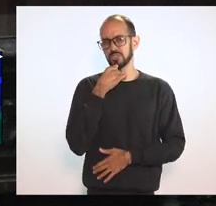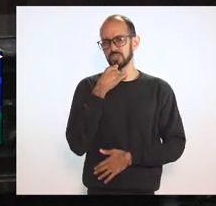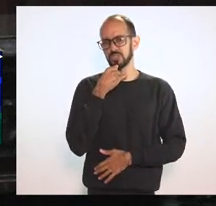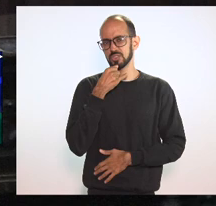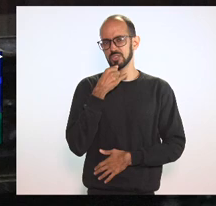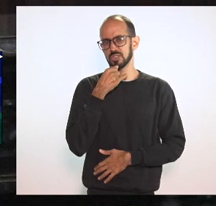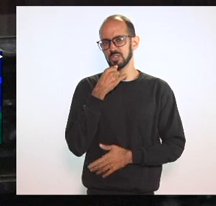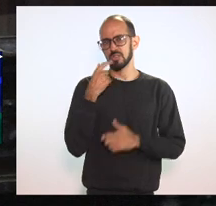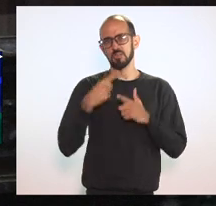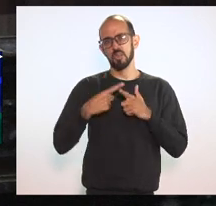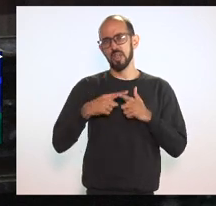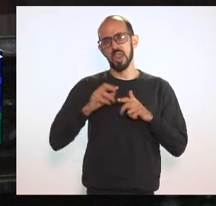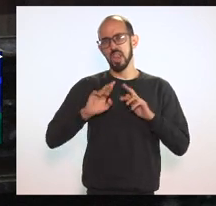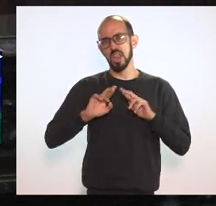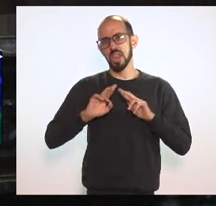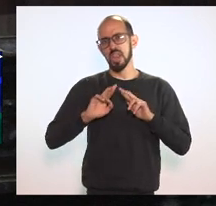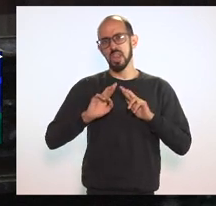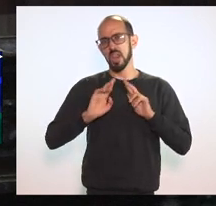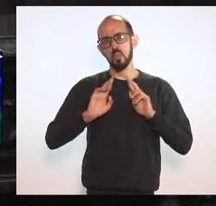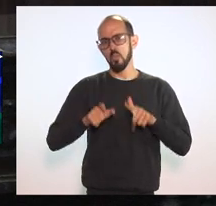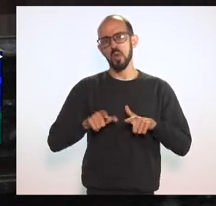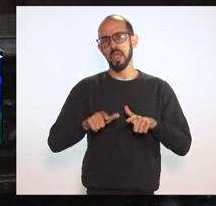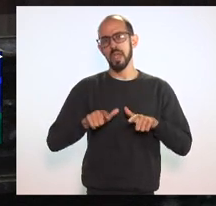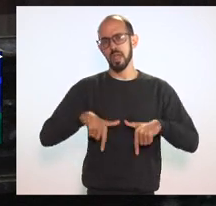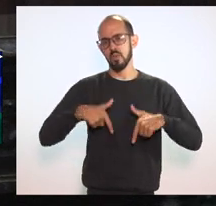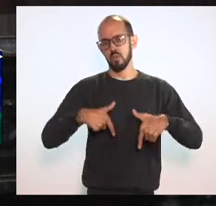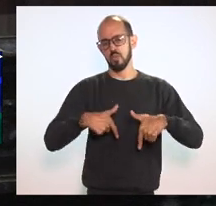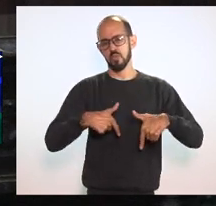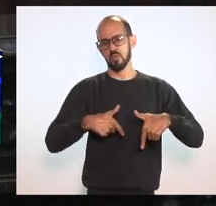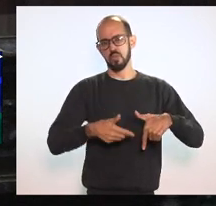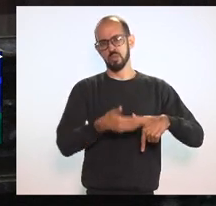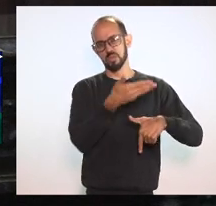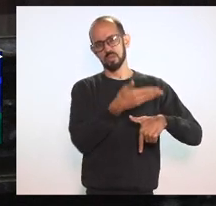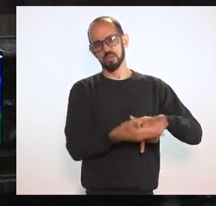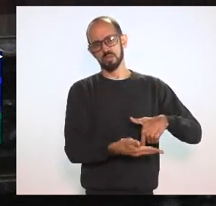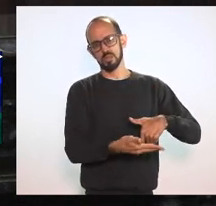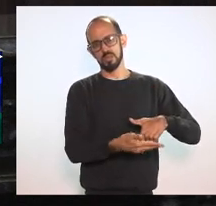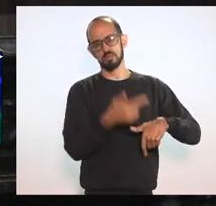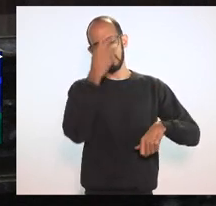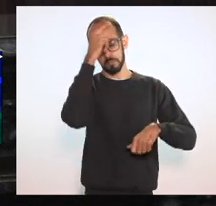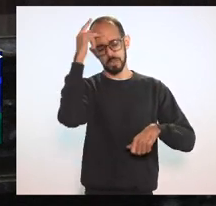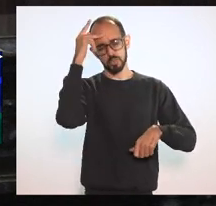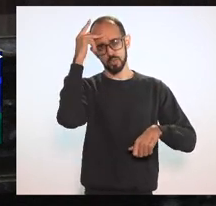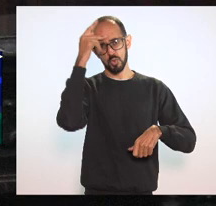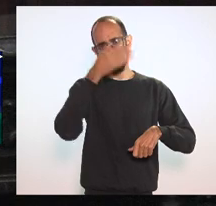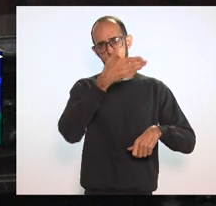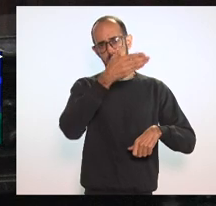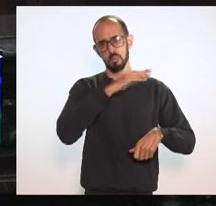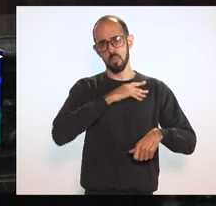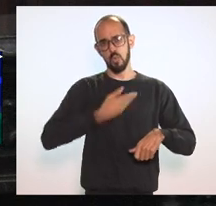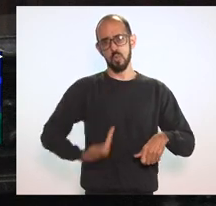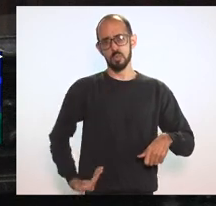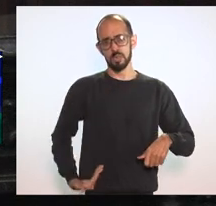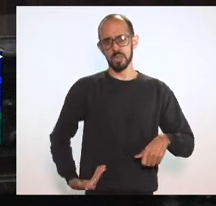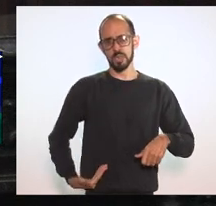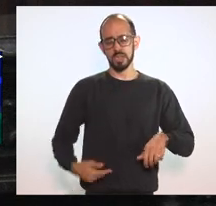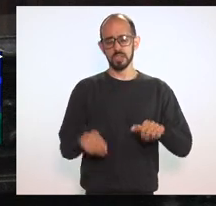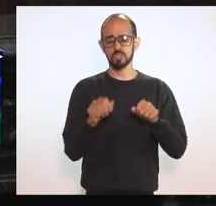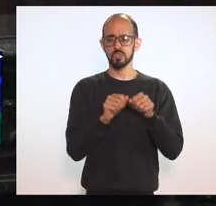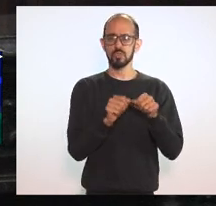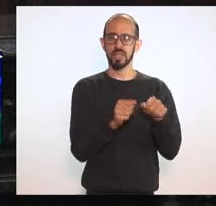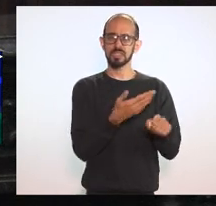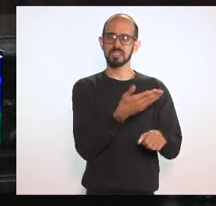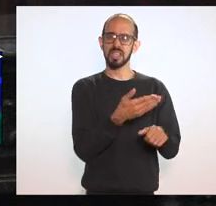o que não é do peitinho de uma pessoa pública ironizar no momento de